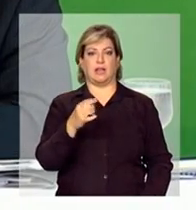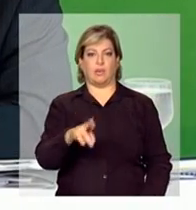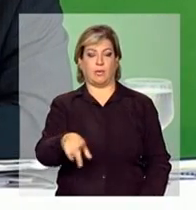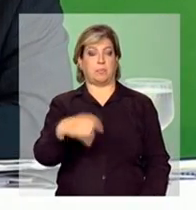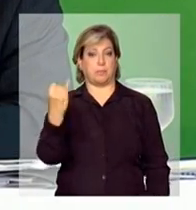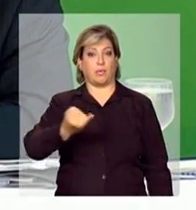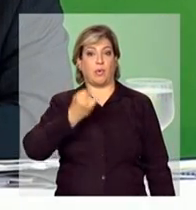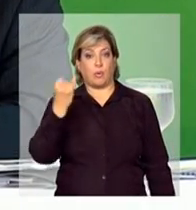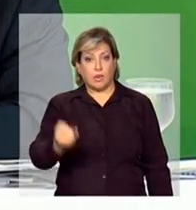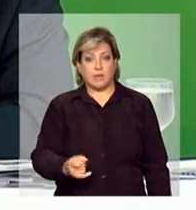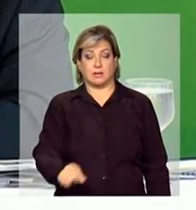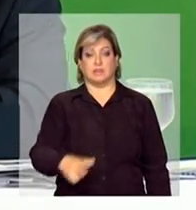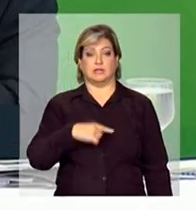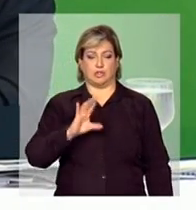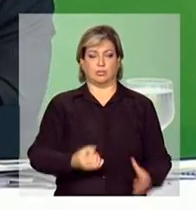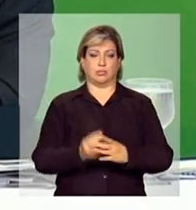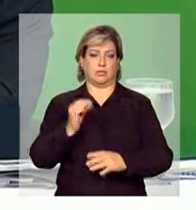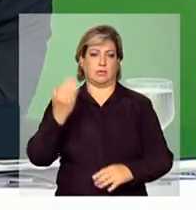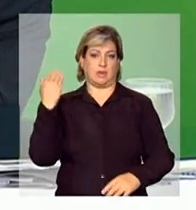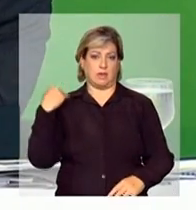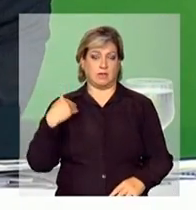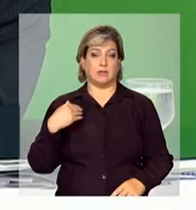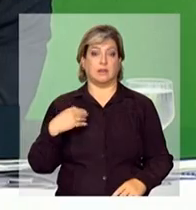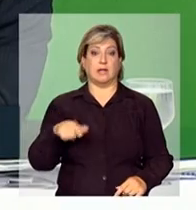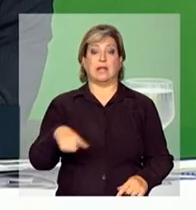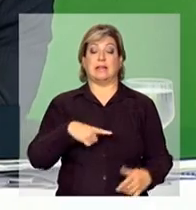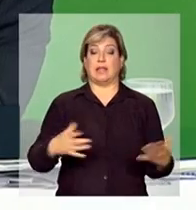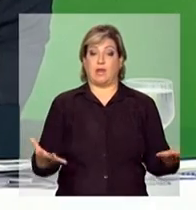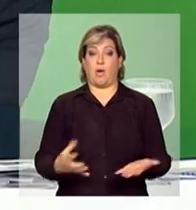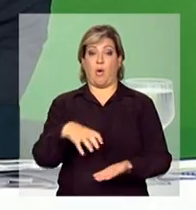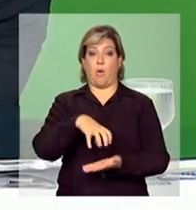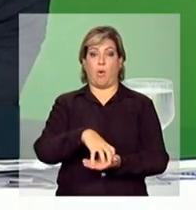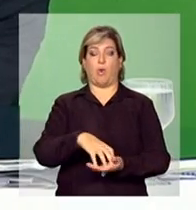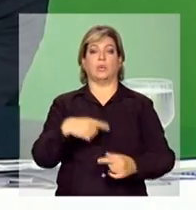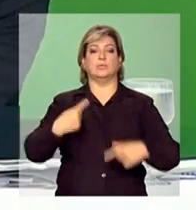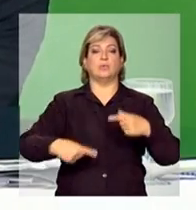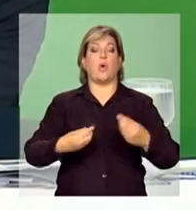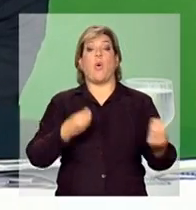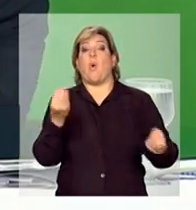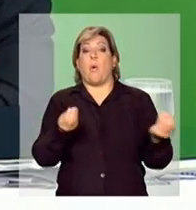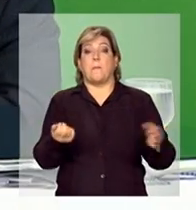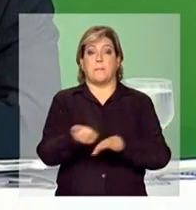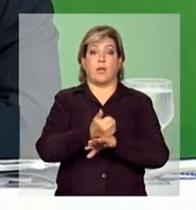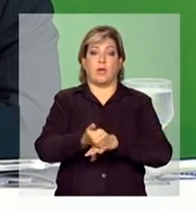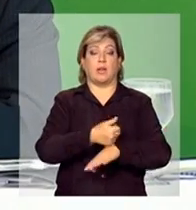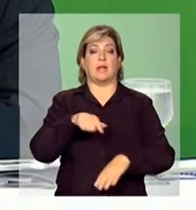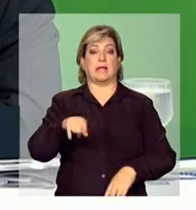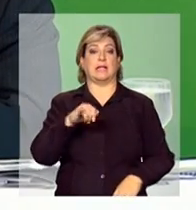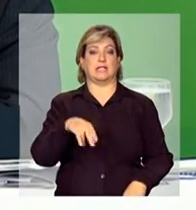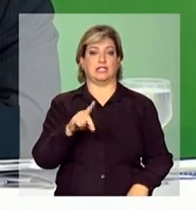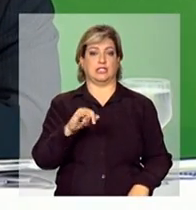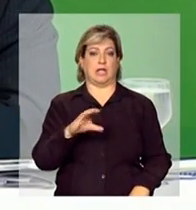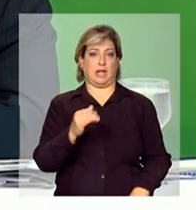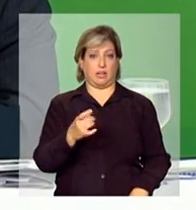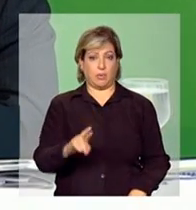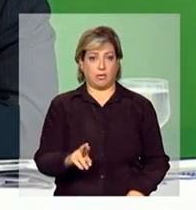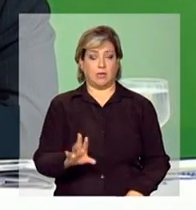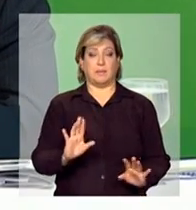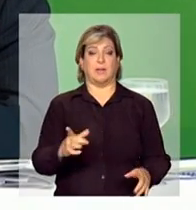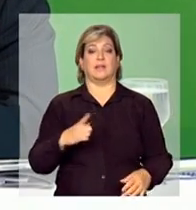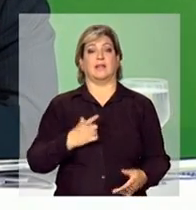eh lançou há muitos anos atrás hoje inclusive há um comitê lá que discute como melhorar esse indicador nós temos uma